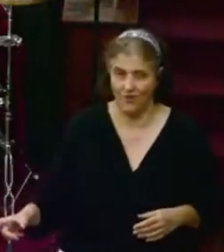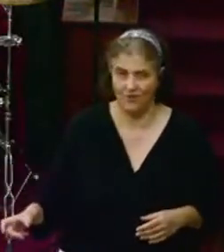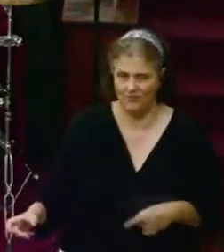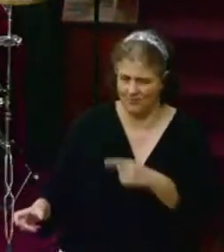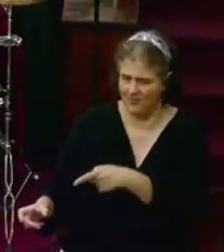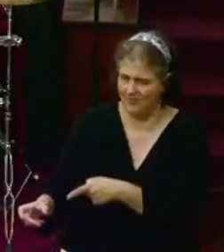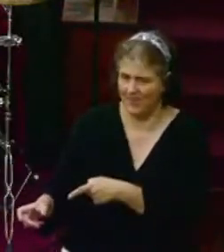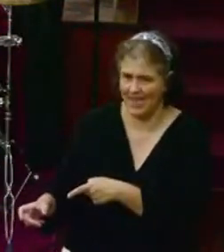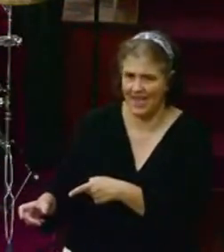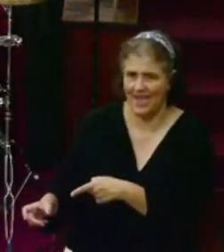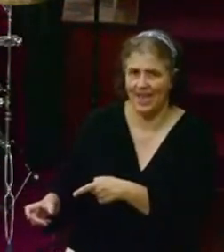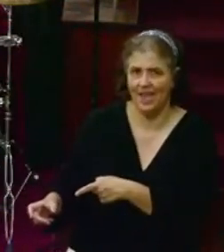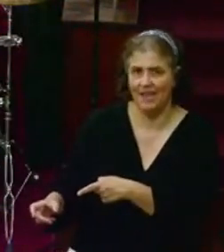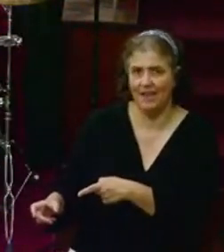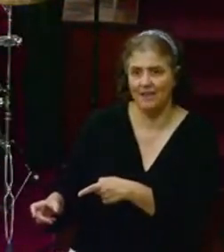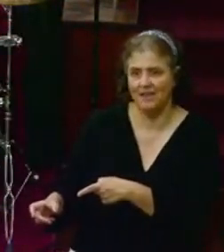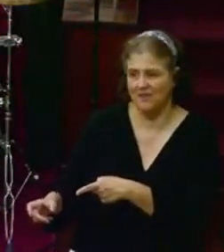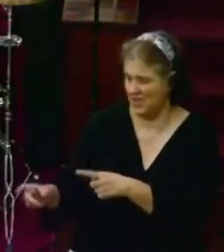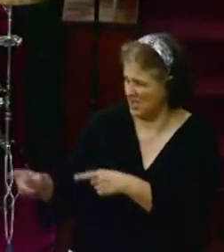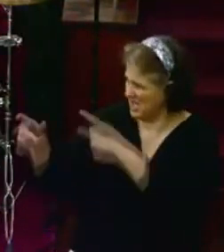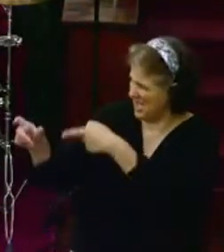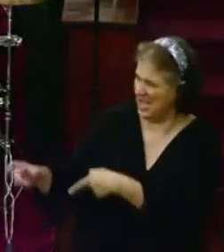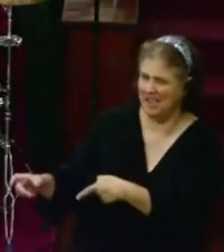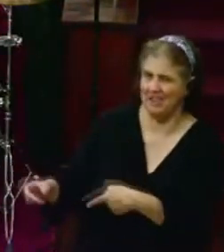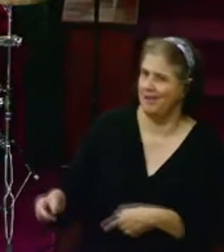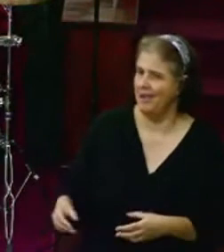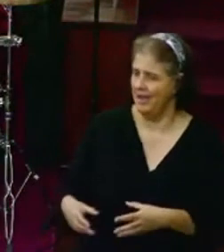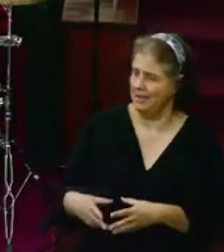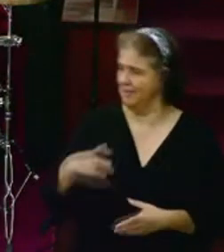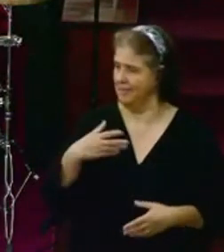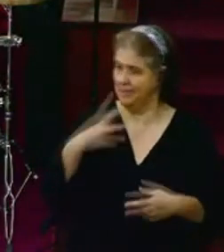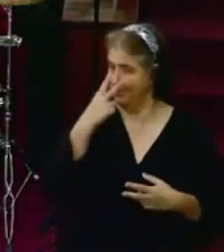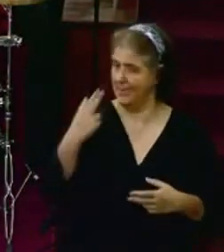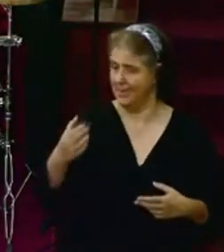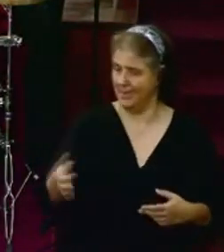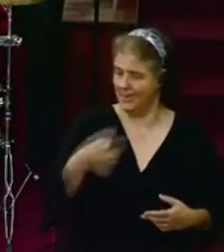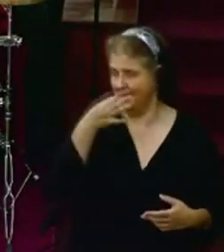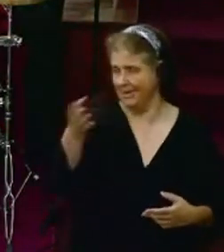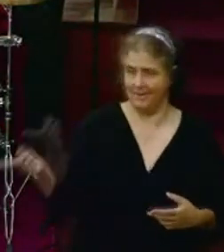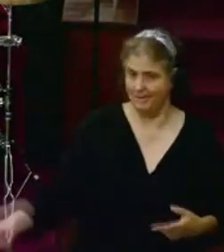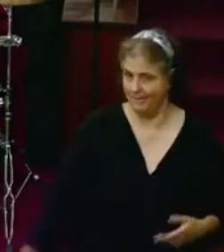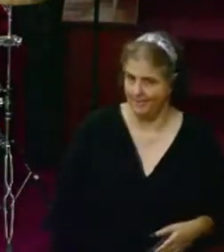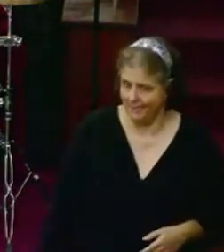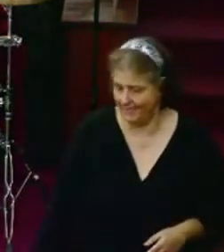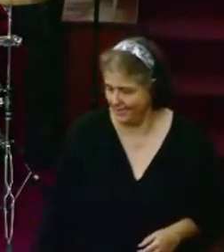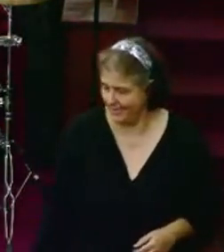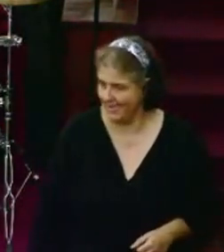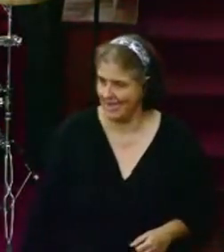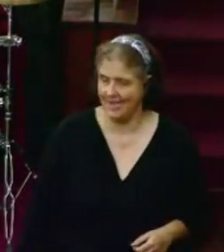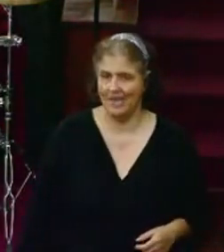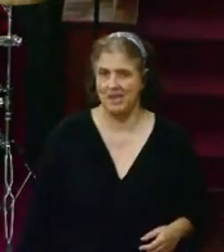desempenhou, ninguém fala do que eu faço. Mas para quem você está fazendo? Se você estiver fazendo alguma coisa para